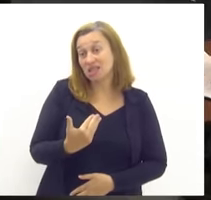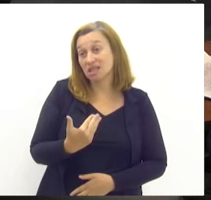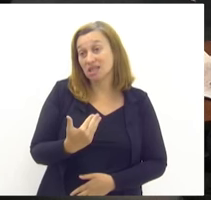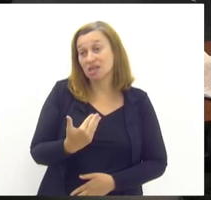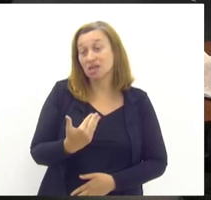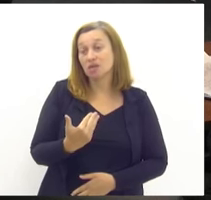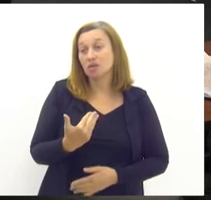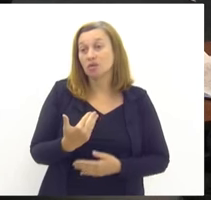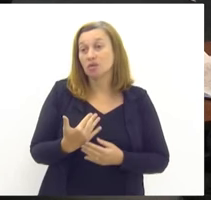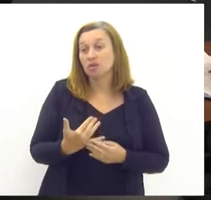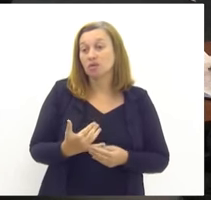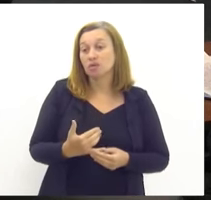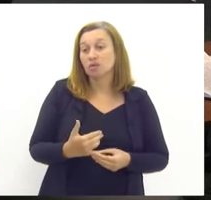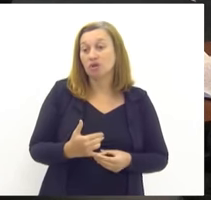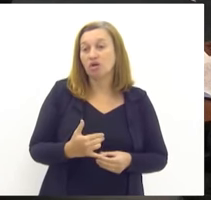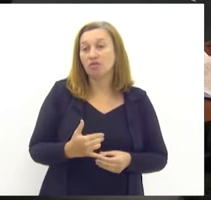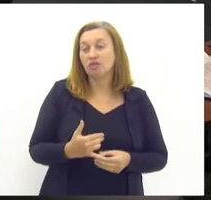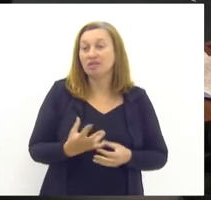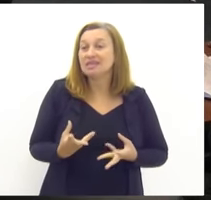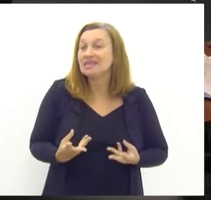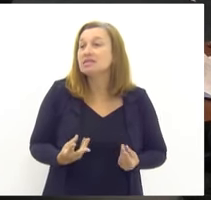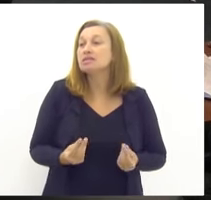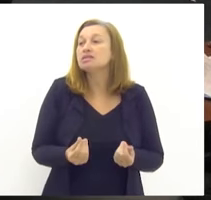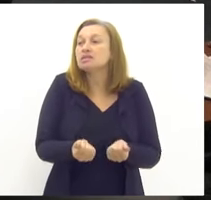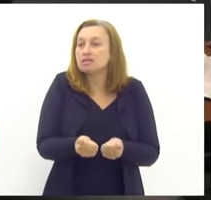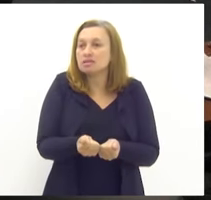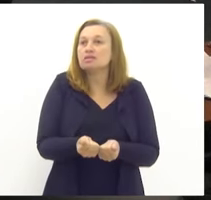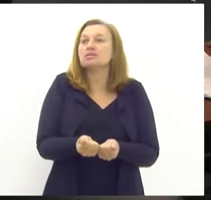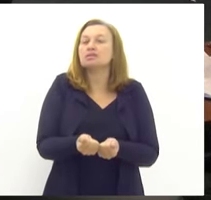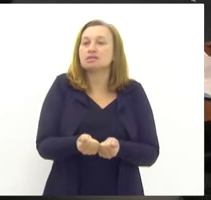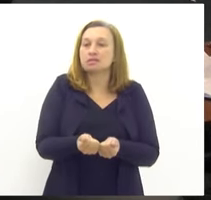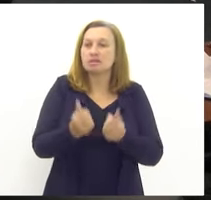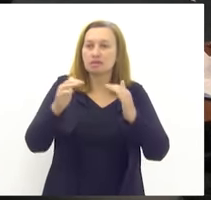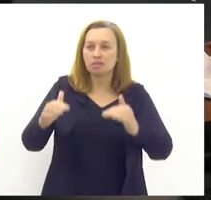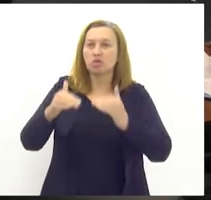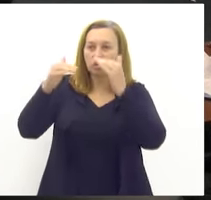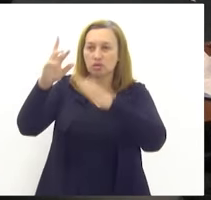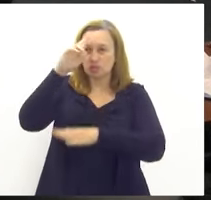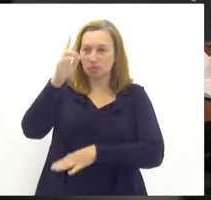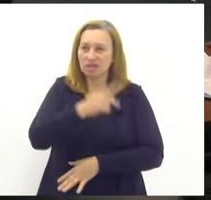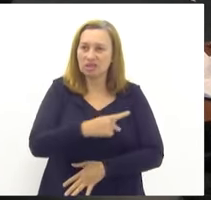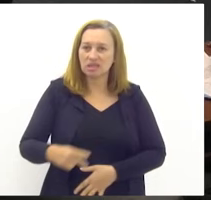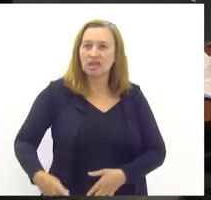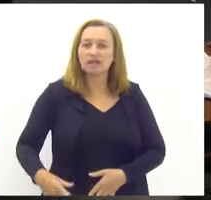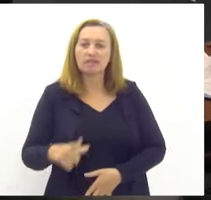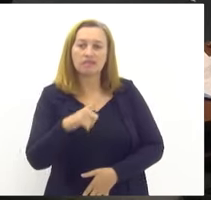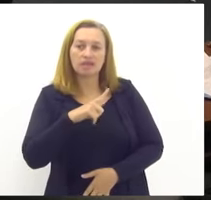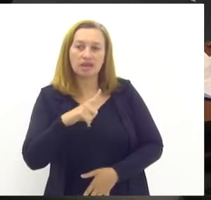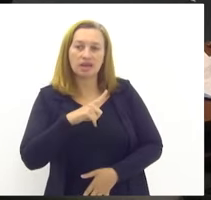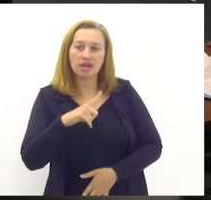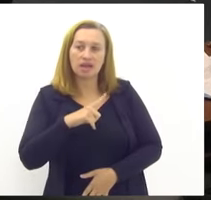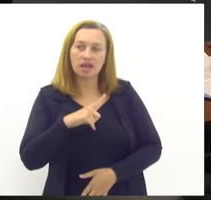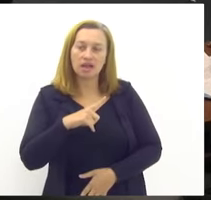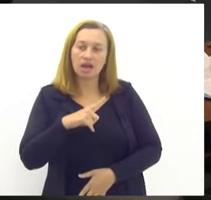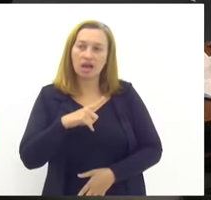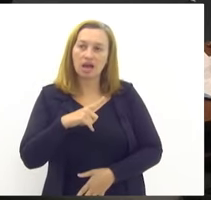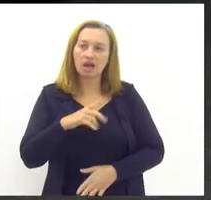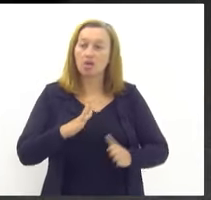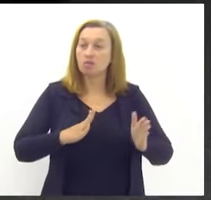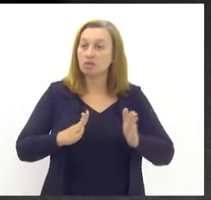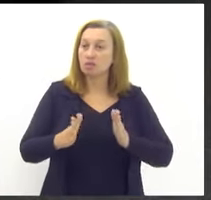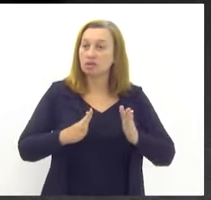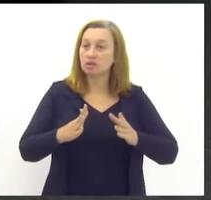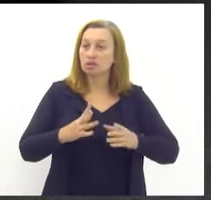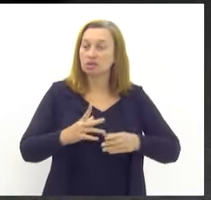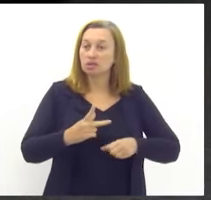718/2020 uma sensibilidade da parte de vossa excelência já que terá uma sessão de premiações do deputado